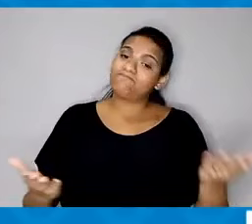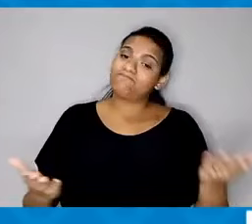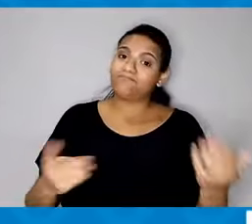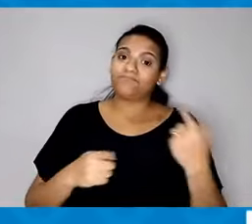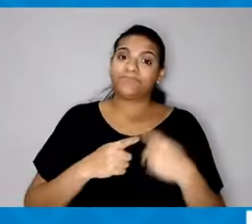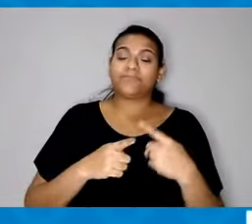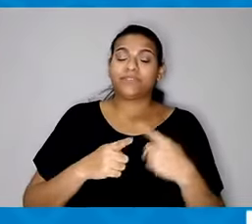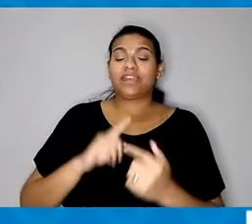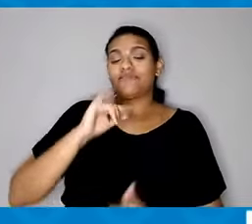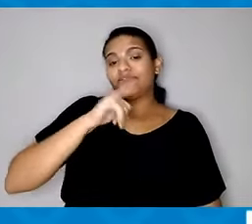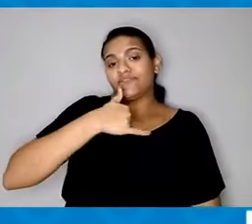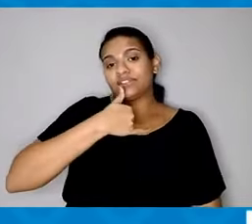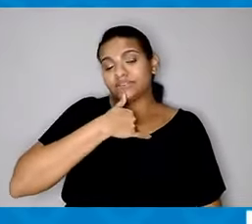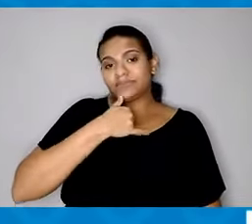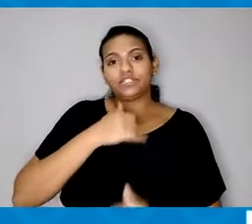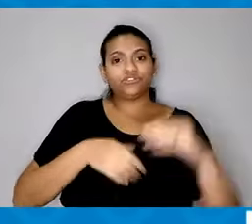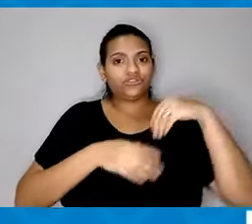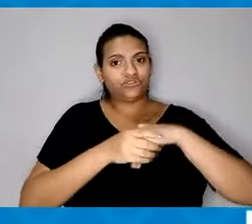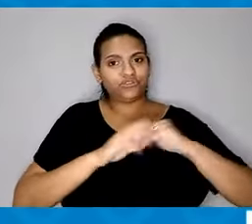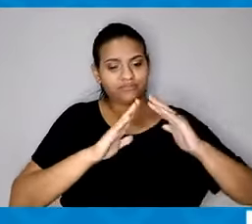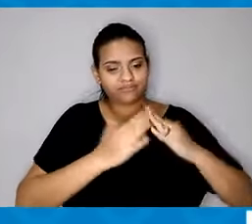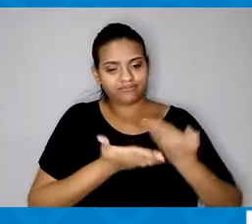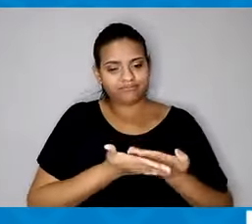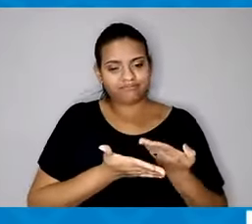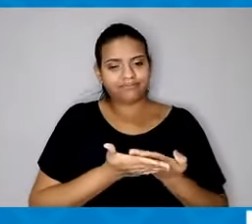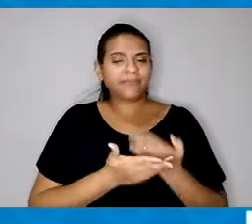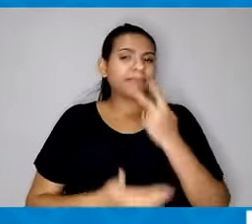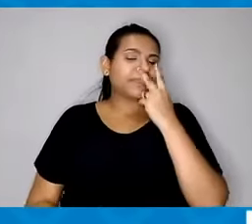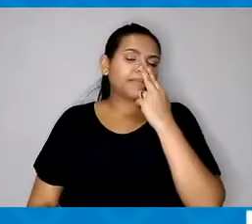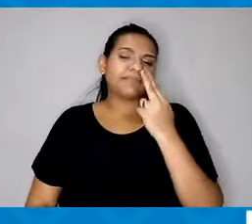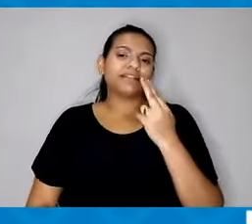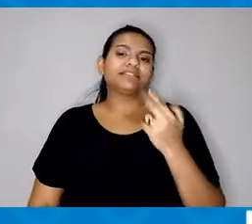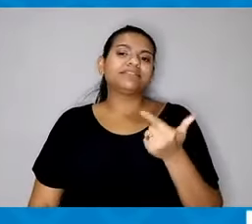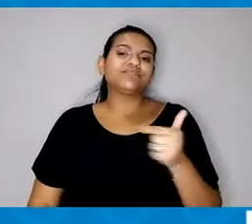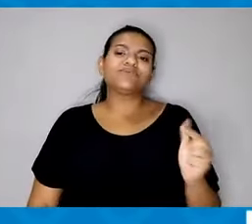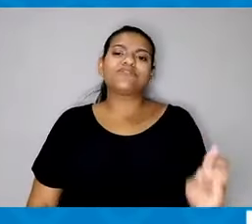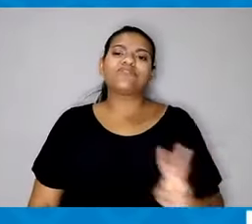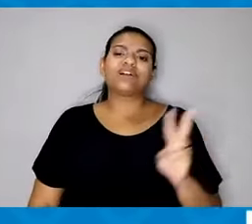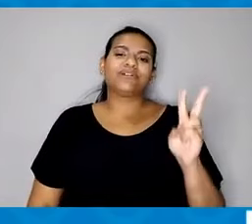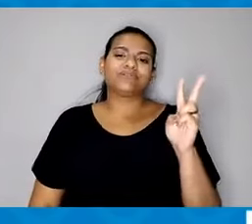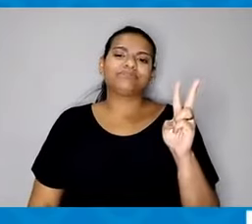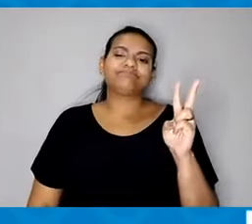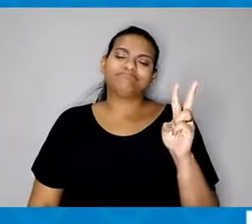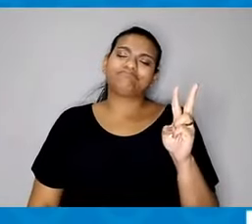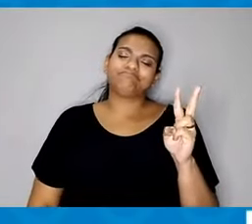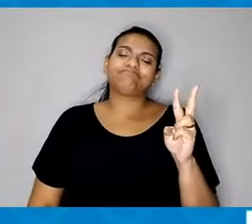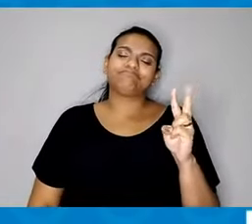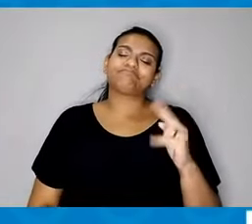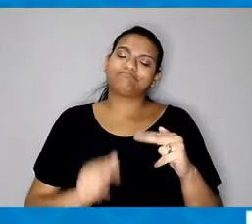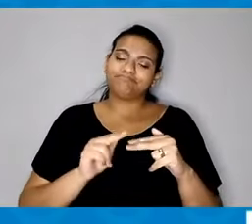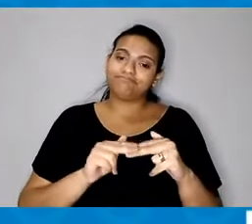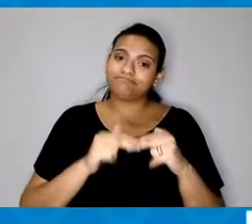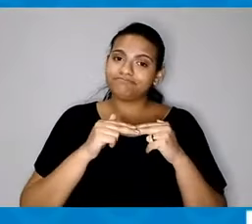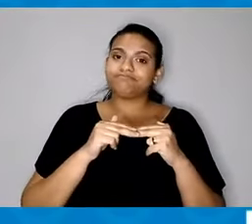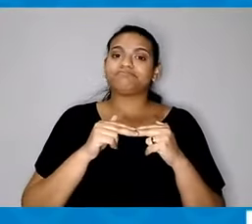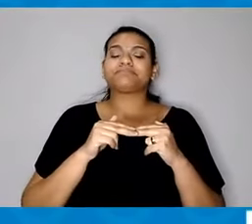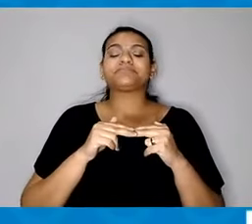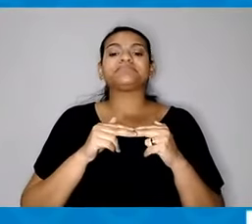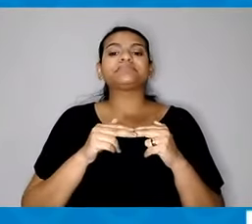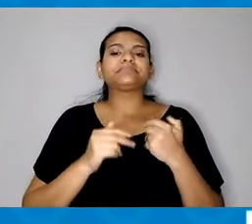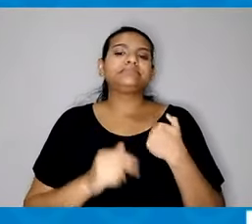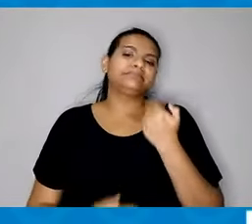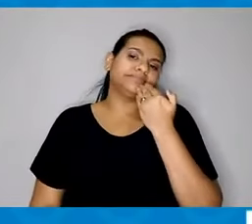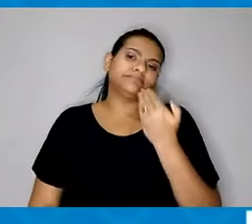na escola, tem valorizado suficientemente. Então, eu vou convidar os amigos e amigas educadores